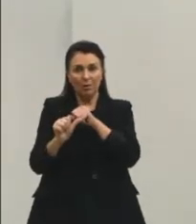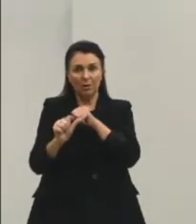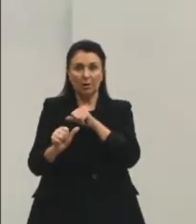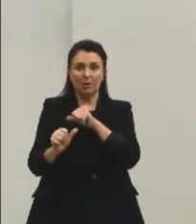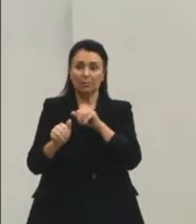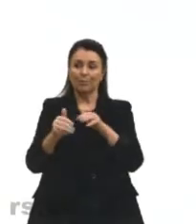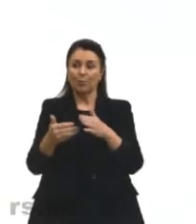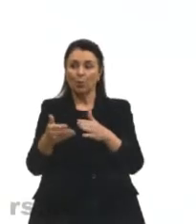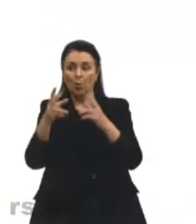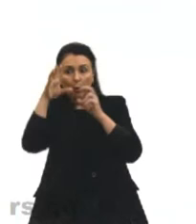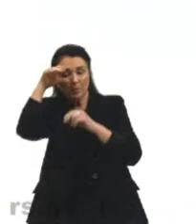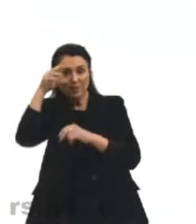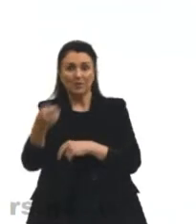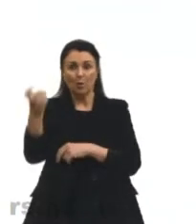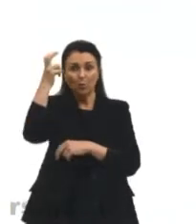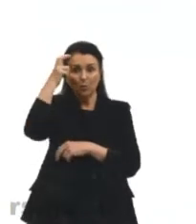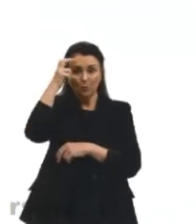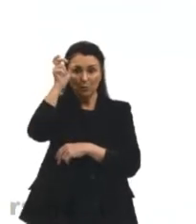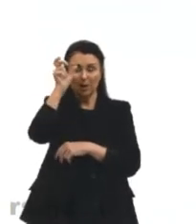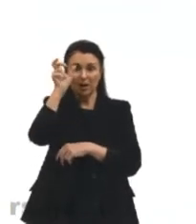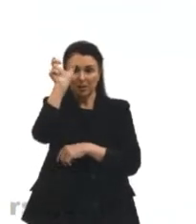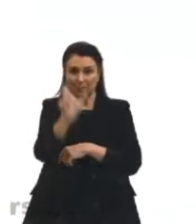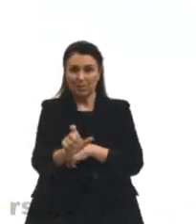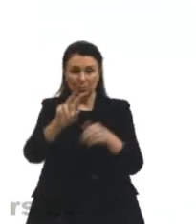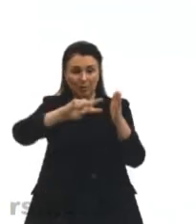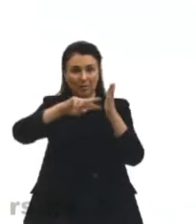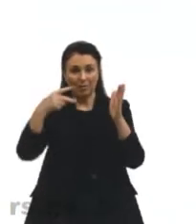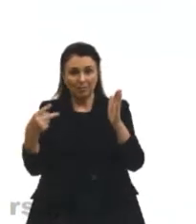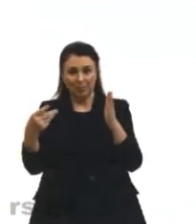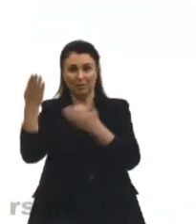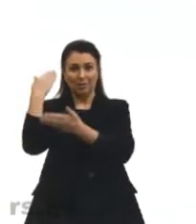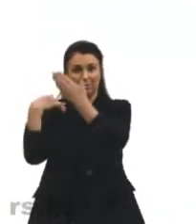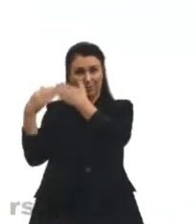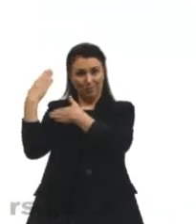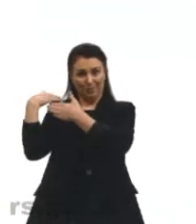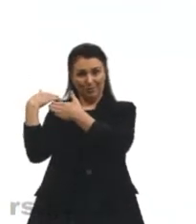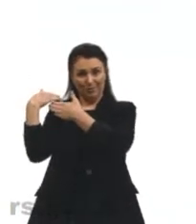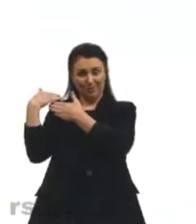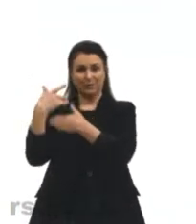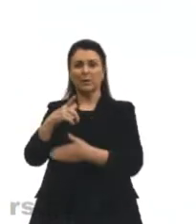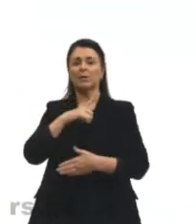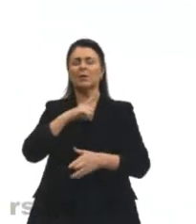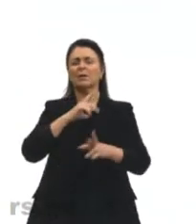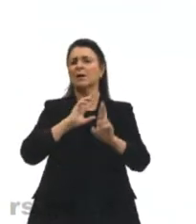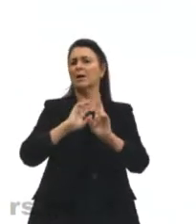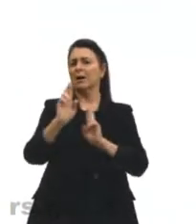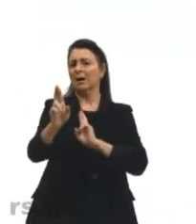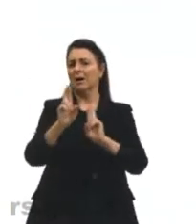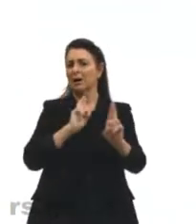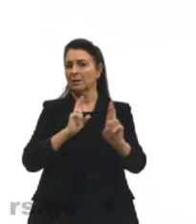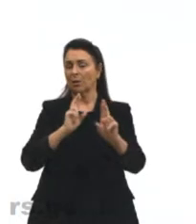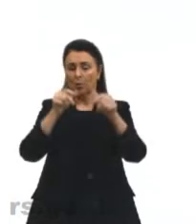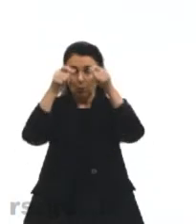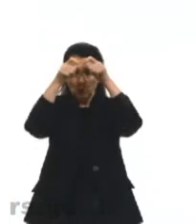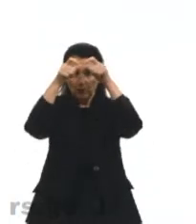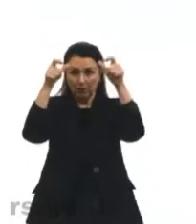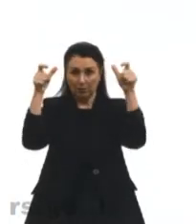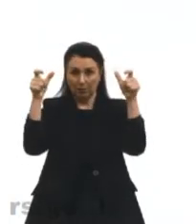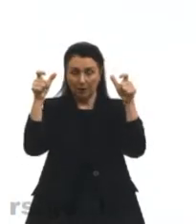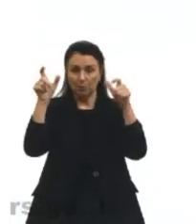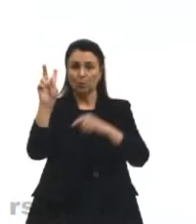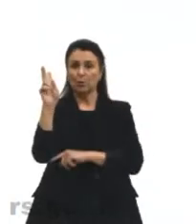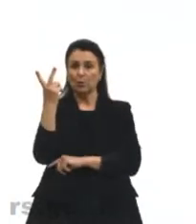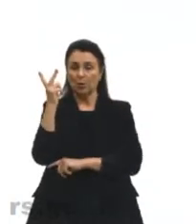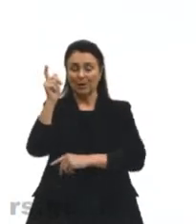esse passado e como eu falei para vocês então tem essa questão essa relação entre o conhecimento histórico